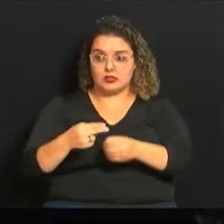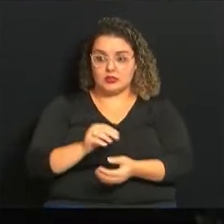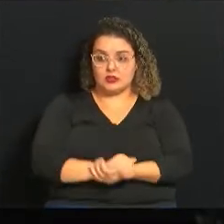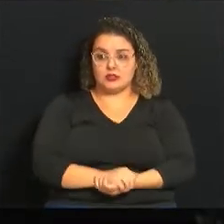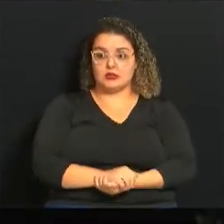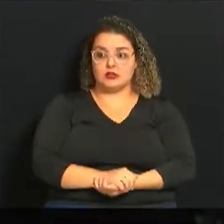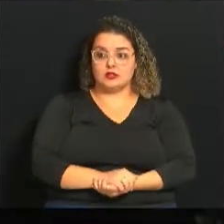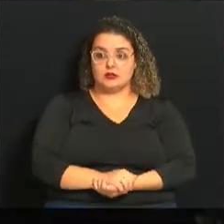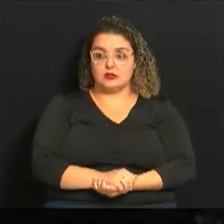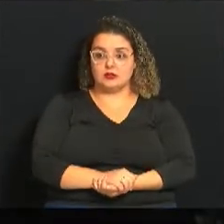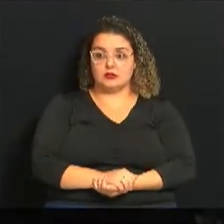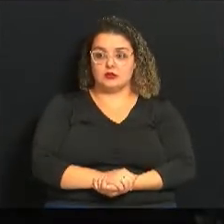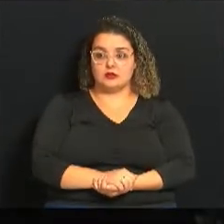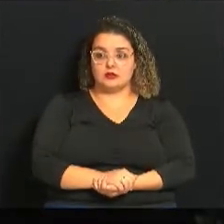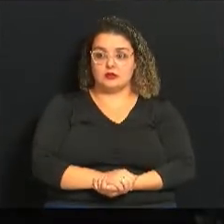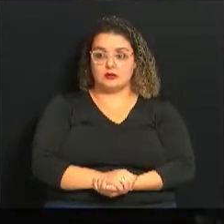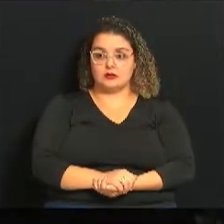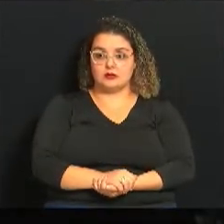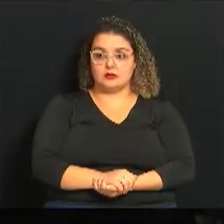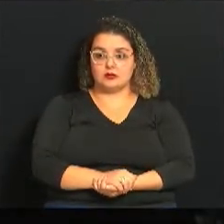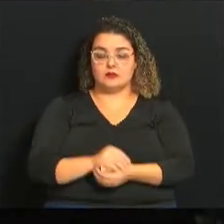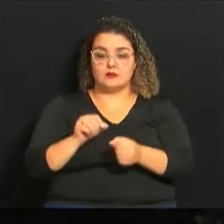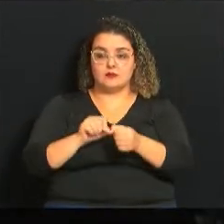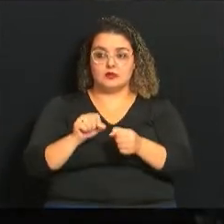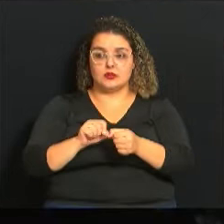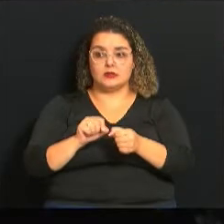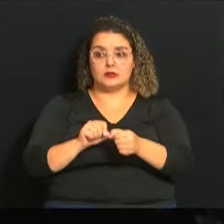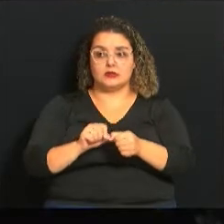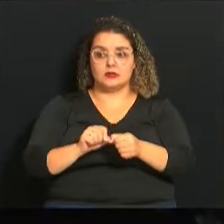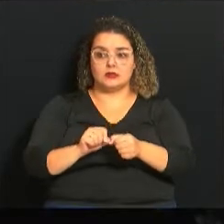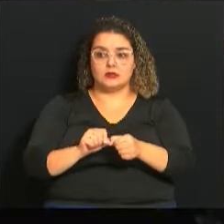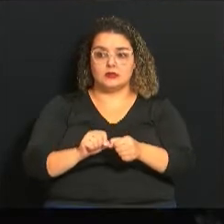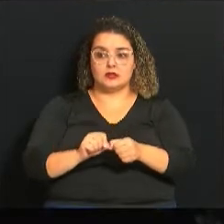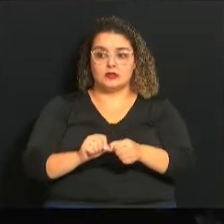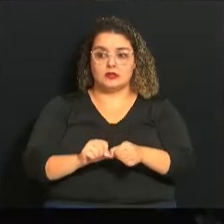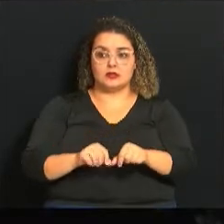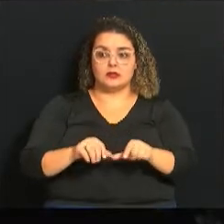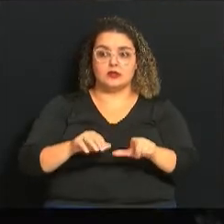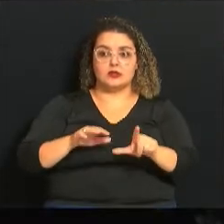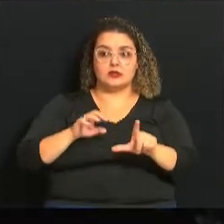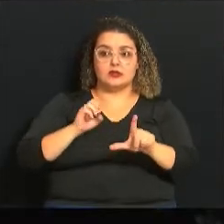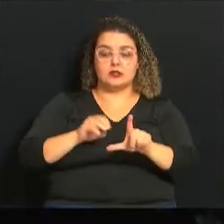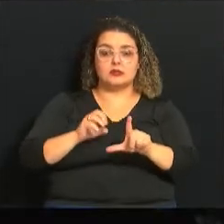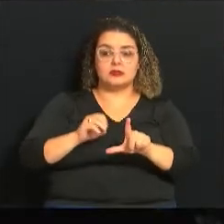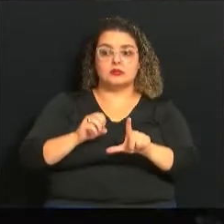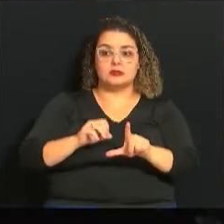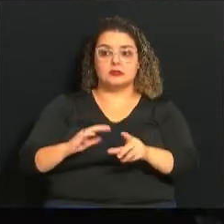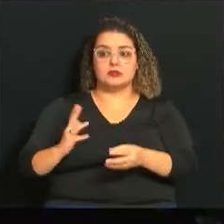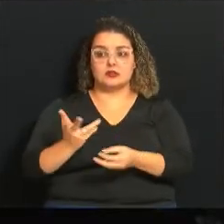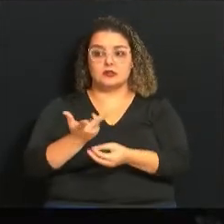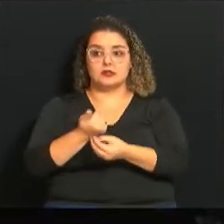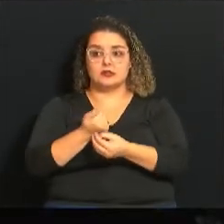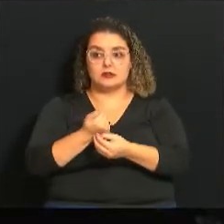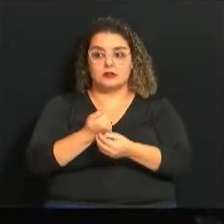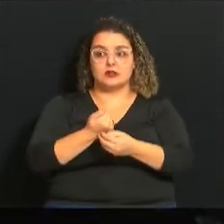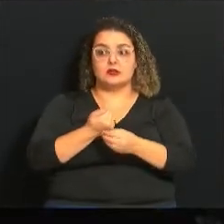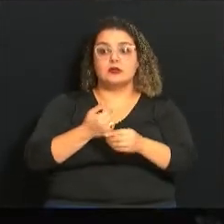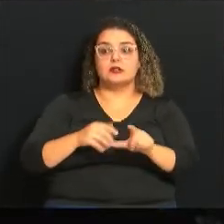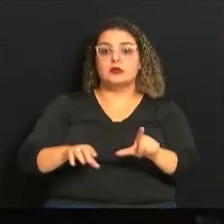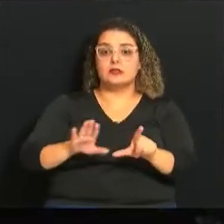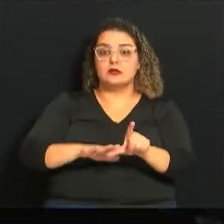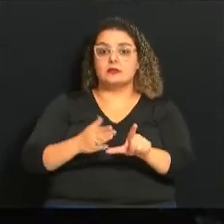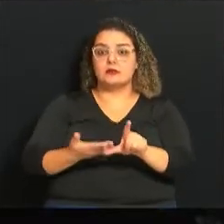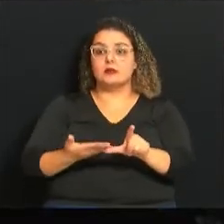E também fiz licenciatura na Unicamp também, licenciatura em artes visuais e bacharelado em artes visuais, foi um